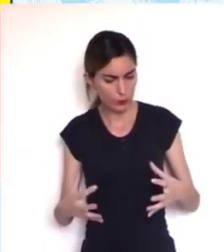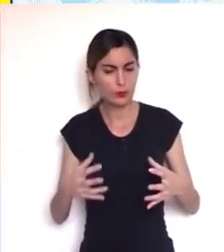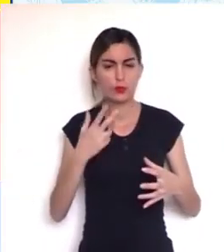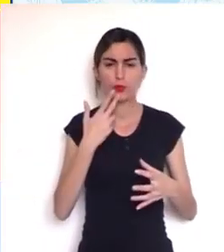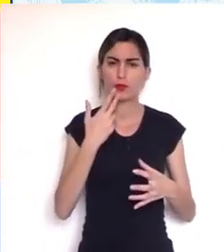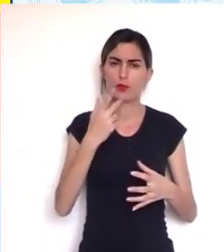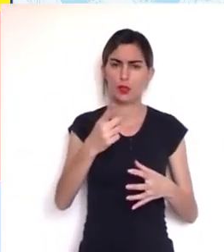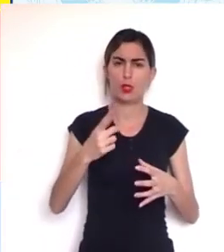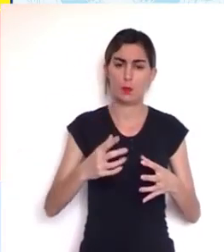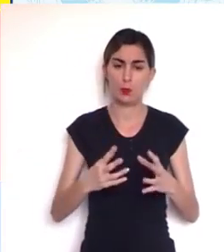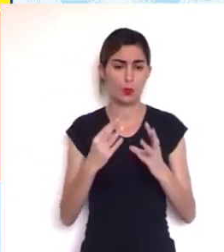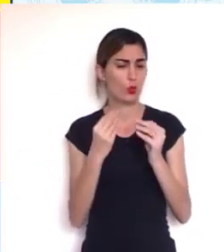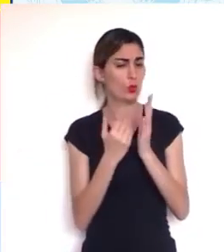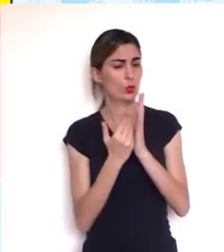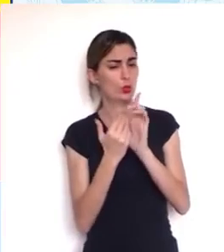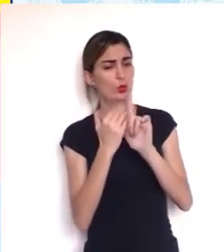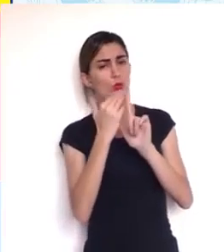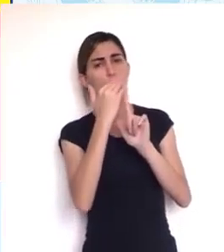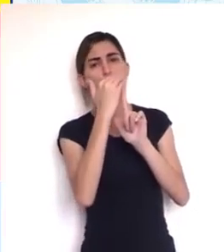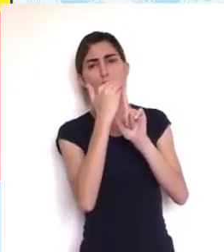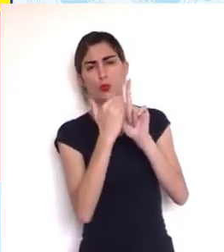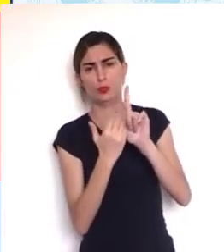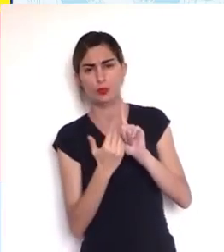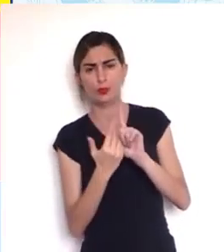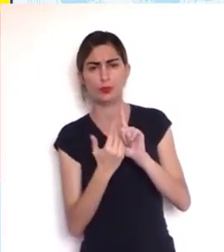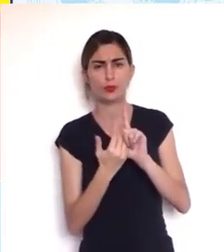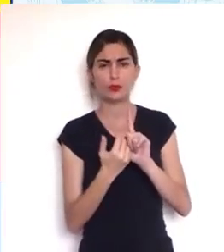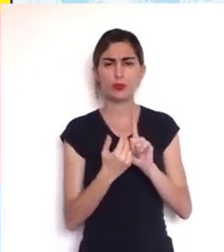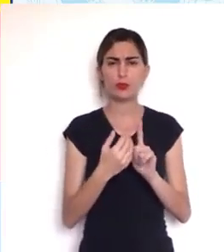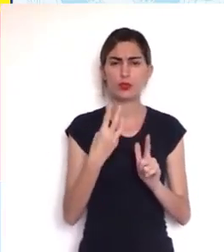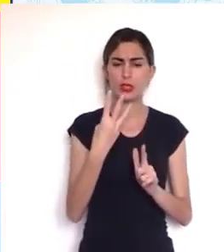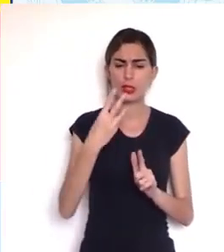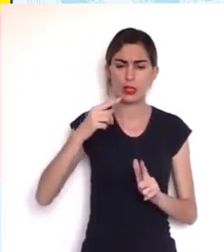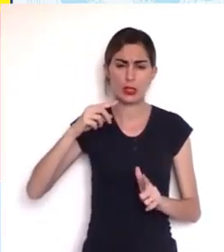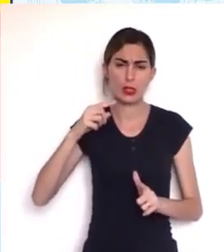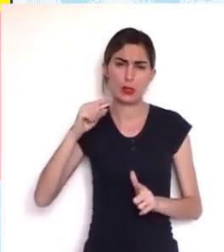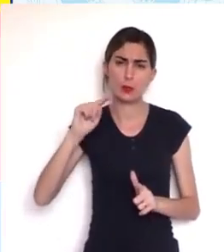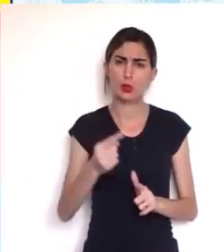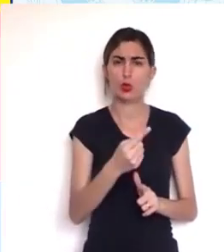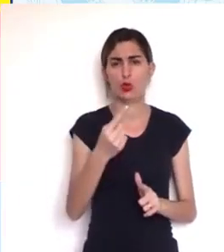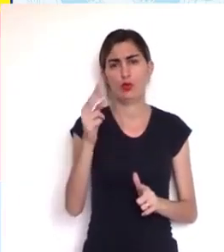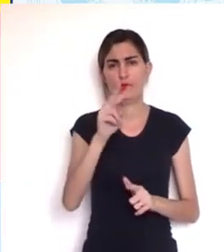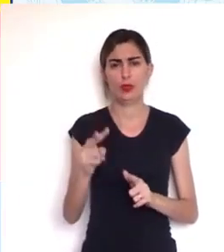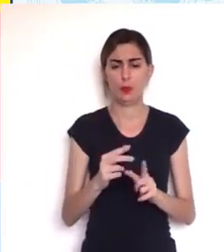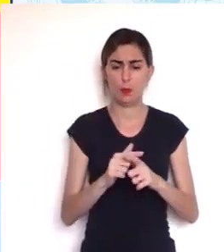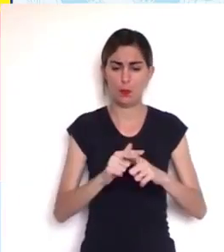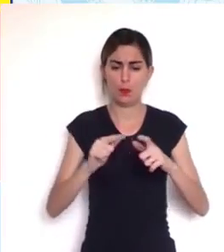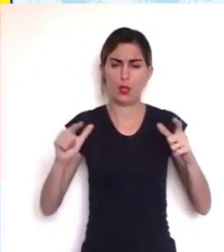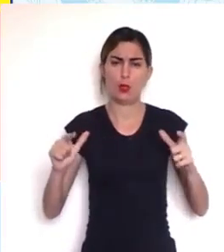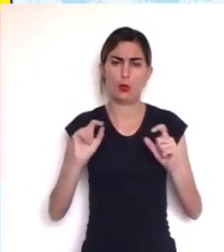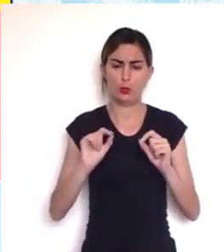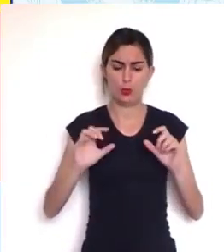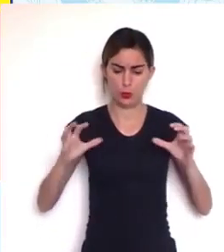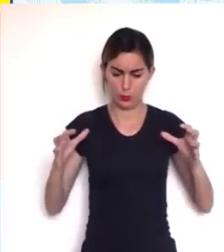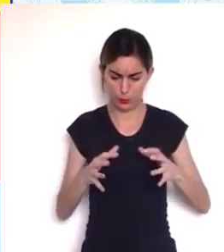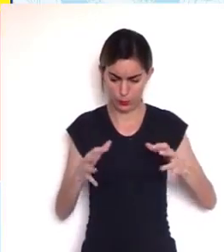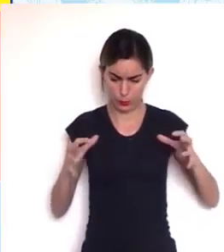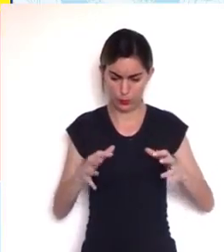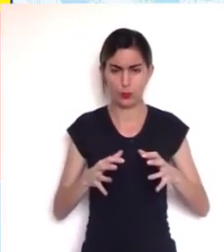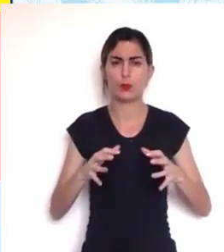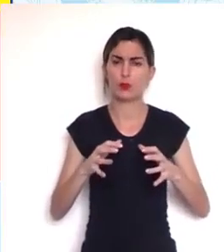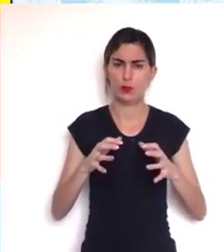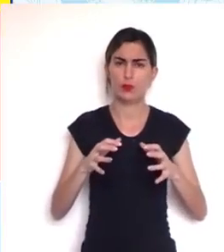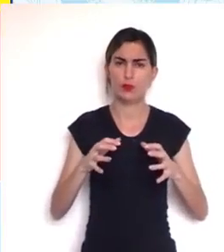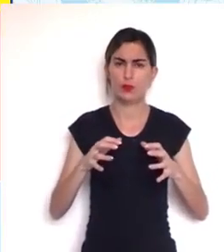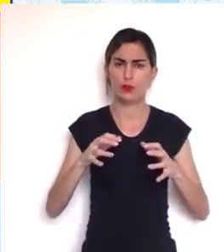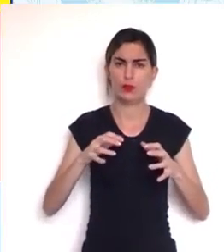por ser extremamente elevada, algo em torno aí de 3 milhões de vezes maior do que a pressão